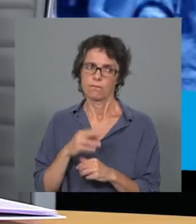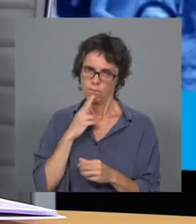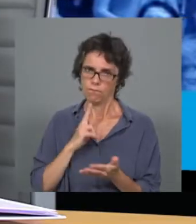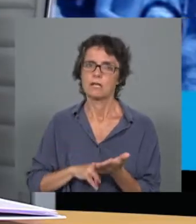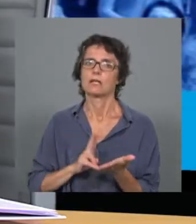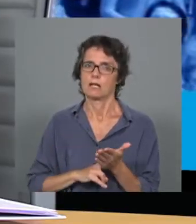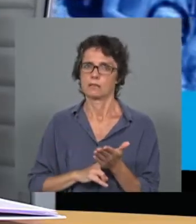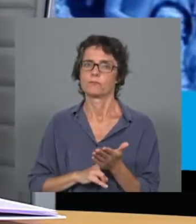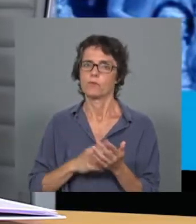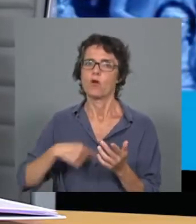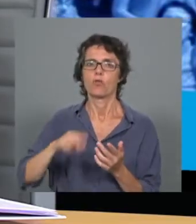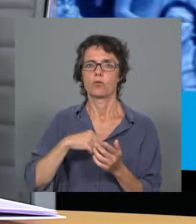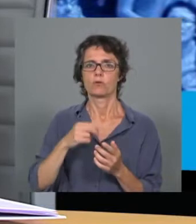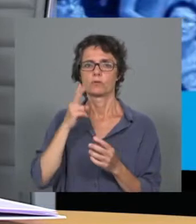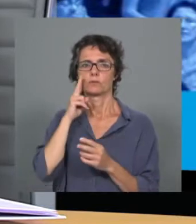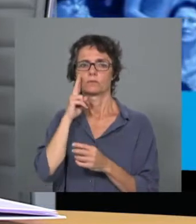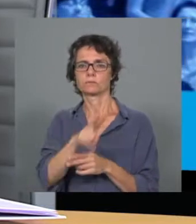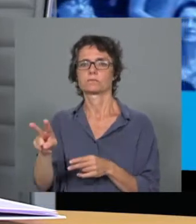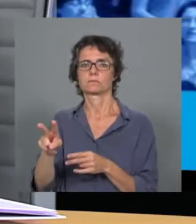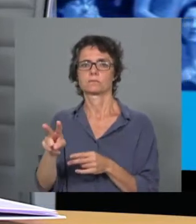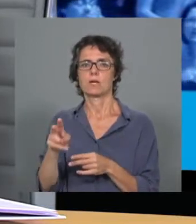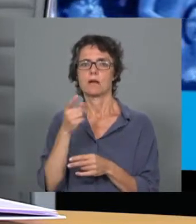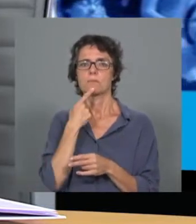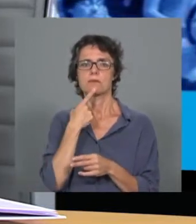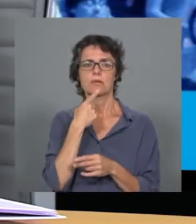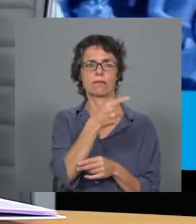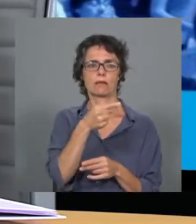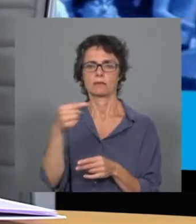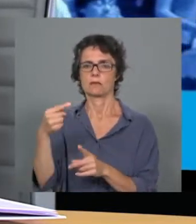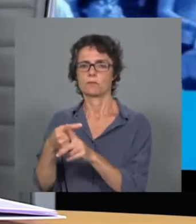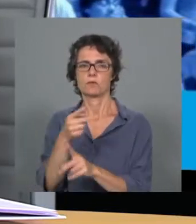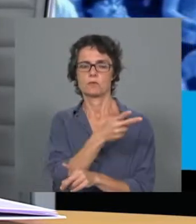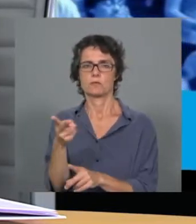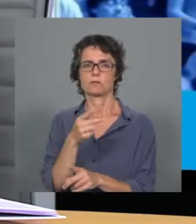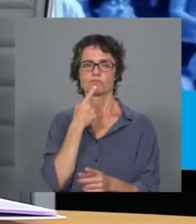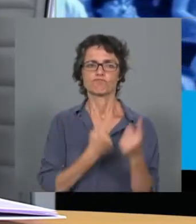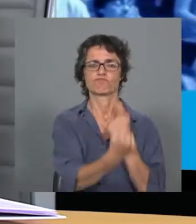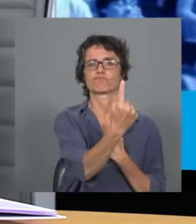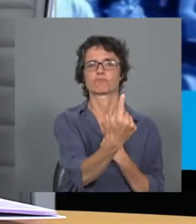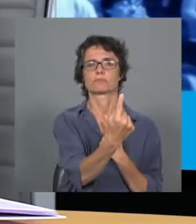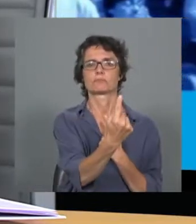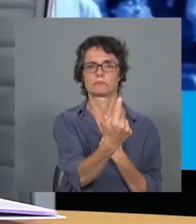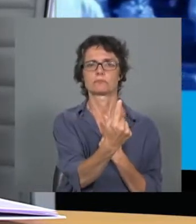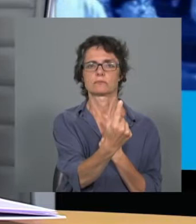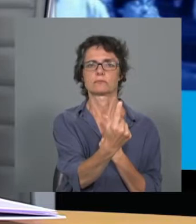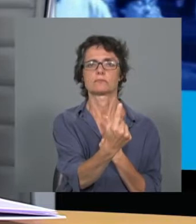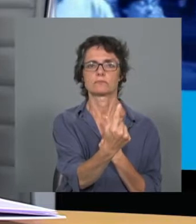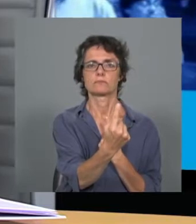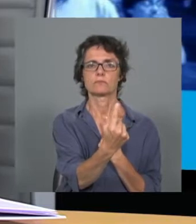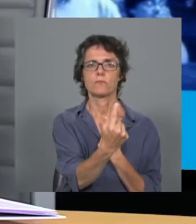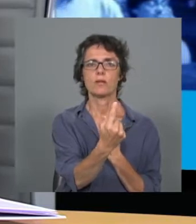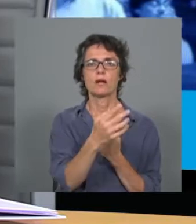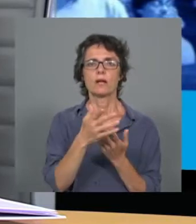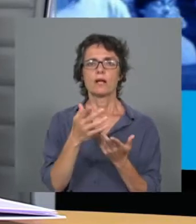capacidade frontal de olhar para as duas realidades tão opostas, não é? E eu diria que aqui, aquilo que nos tem